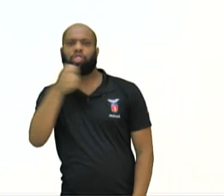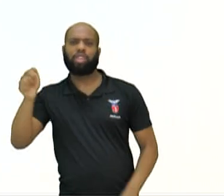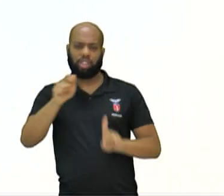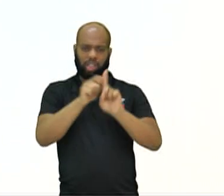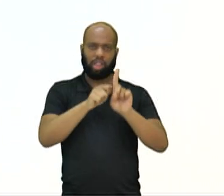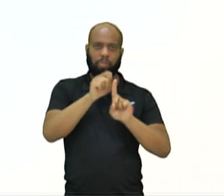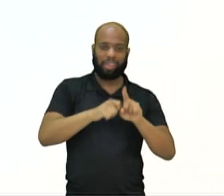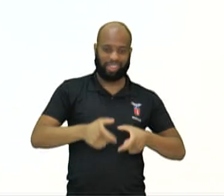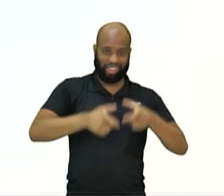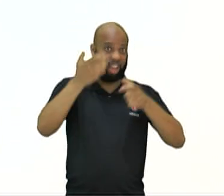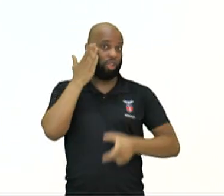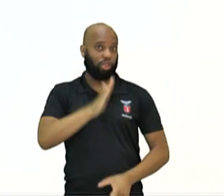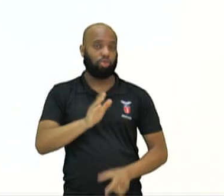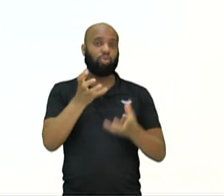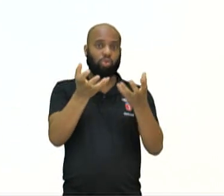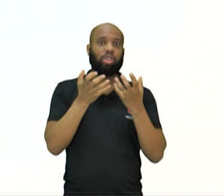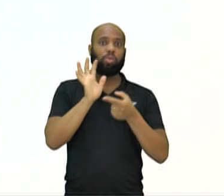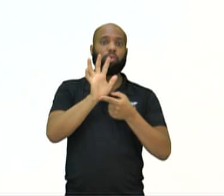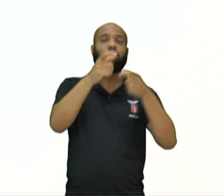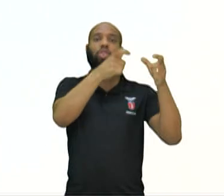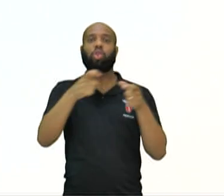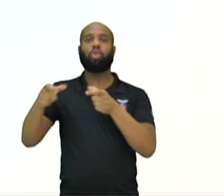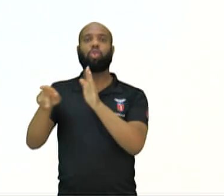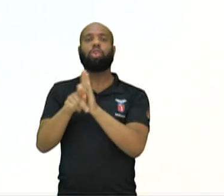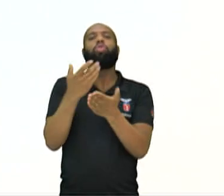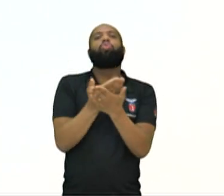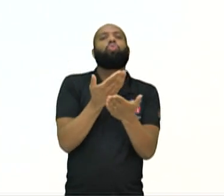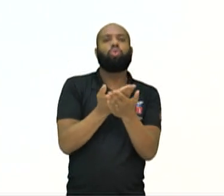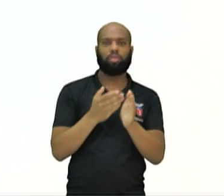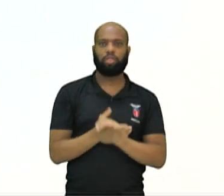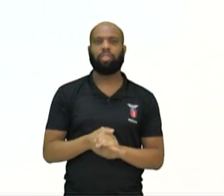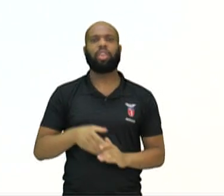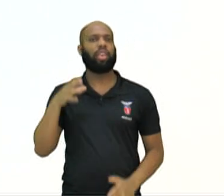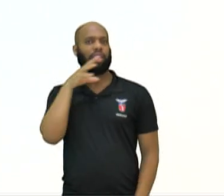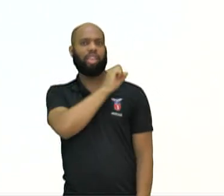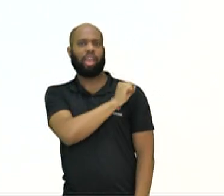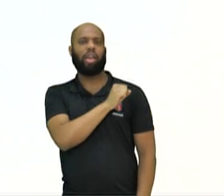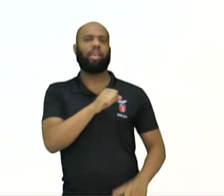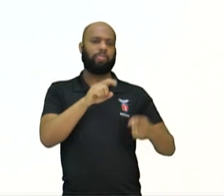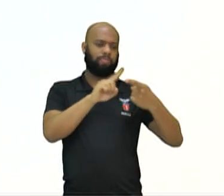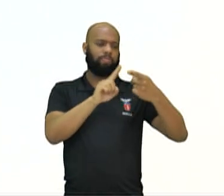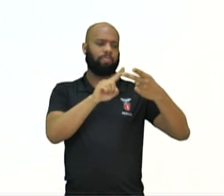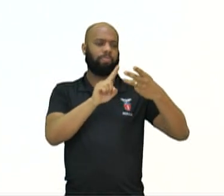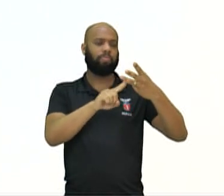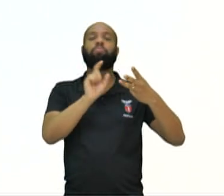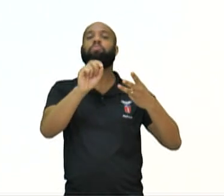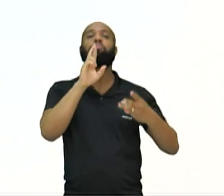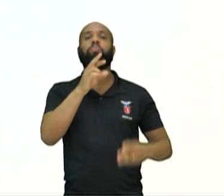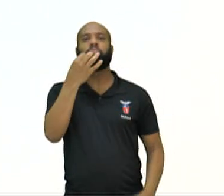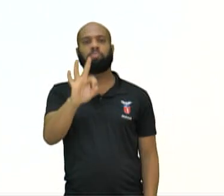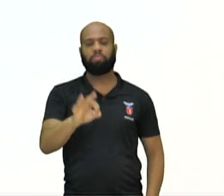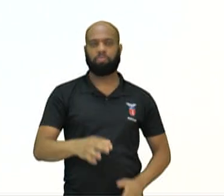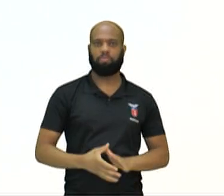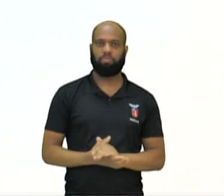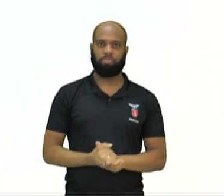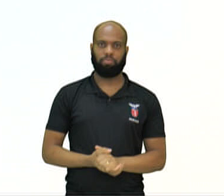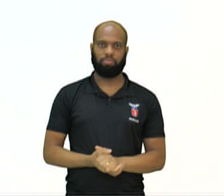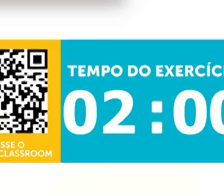Ou letra C, indicar a localidade estudada. É bem rápido, letra A, letra B ou letra C. Vai lá.